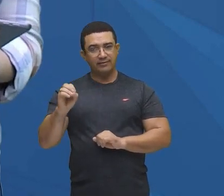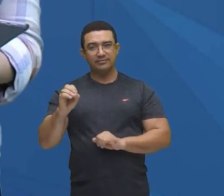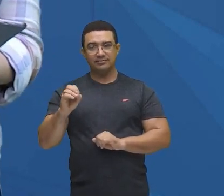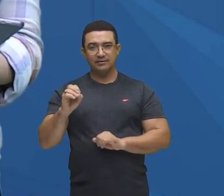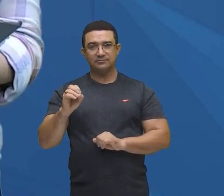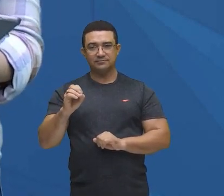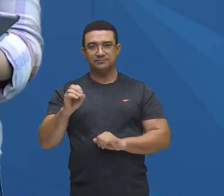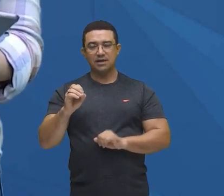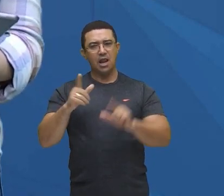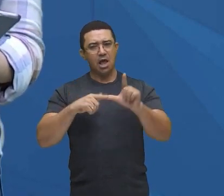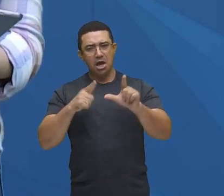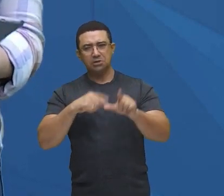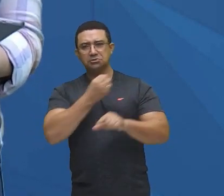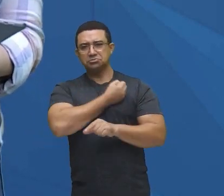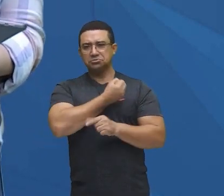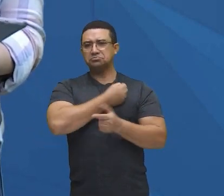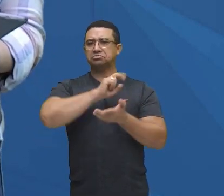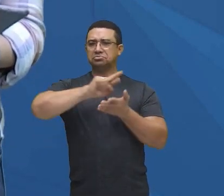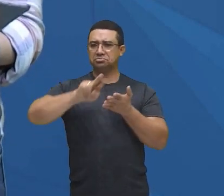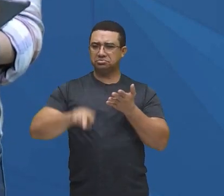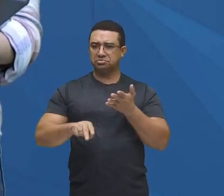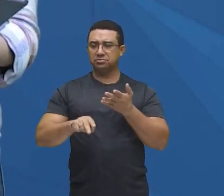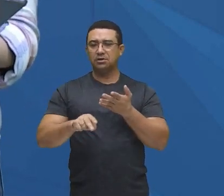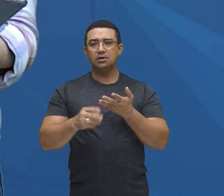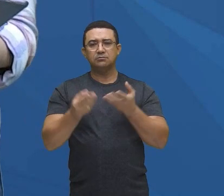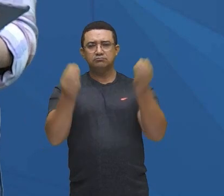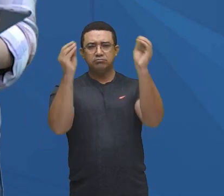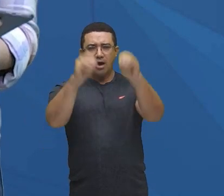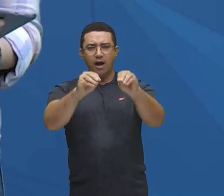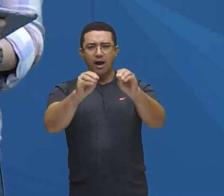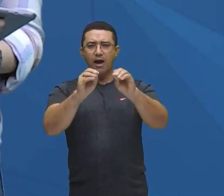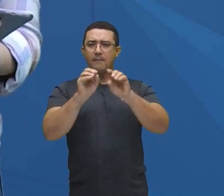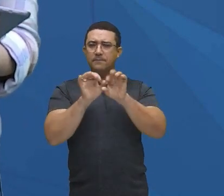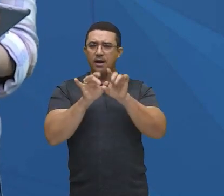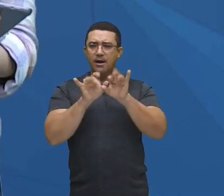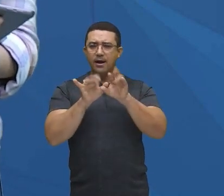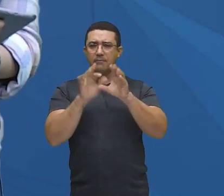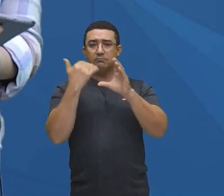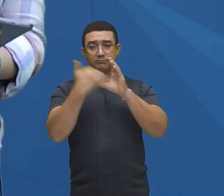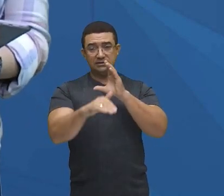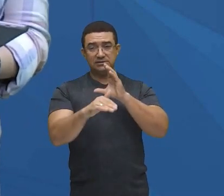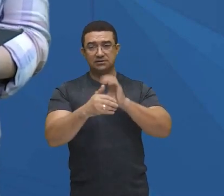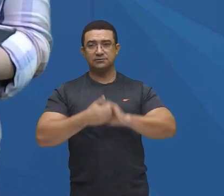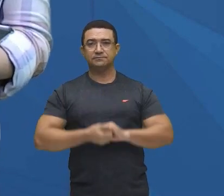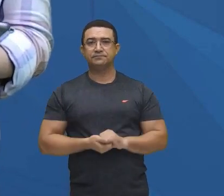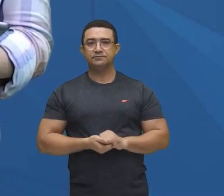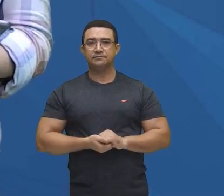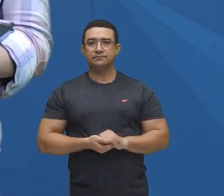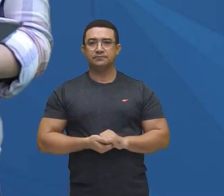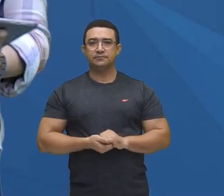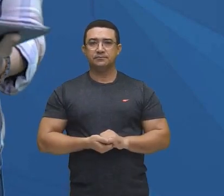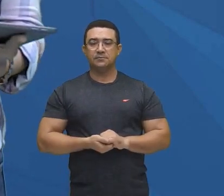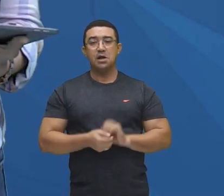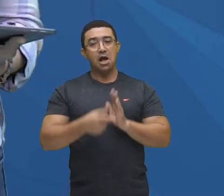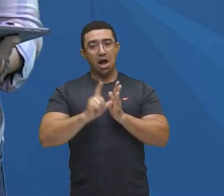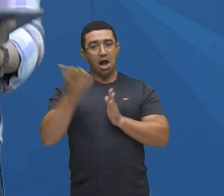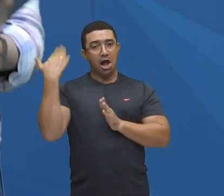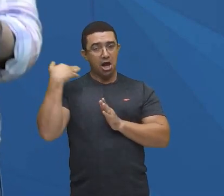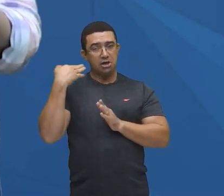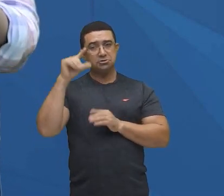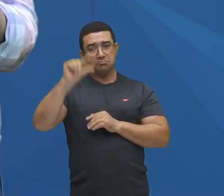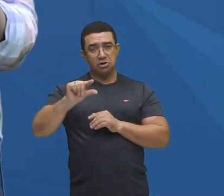280 caracteres. Até um tempo atrás era um número menor, tá bom? E aí ampliou-se para